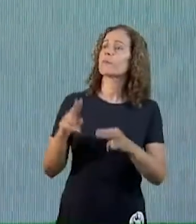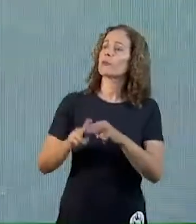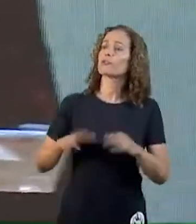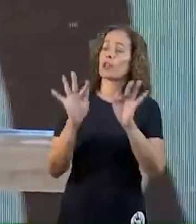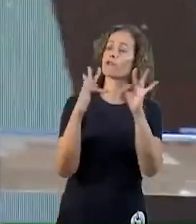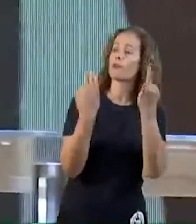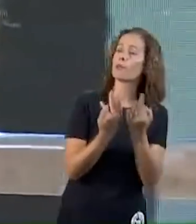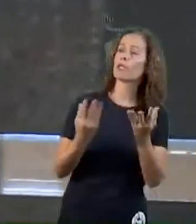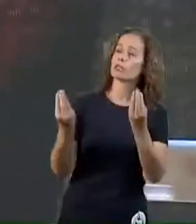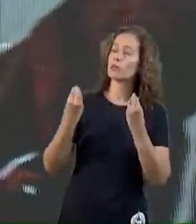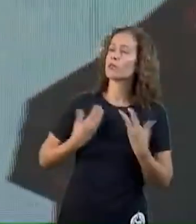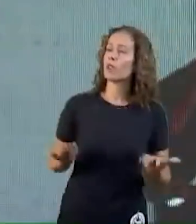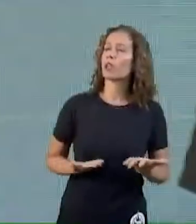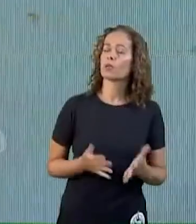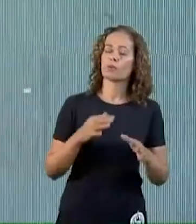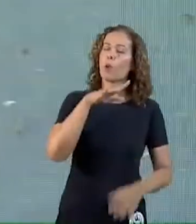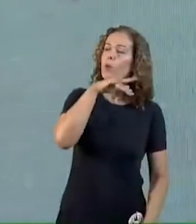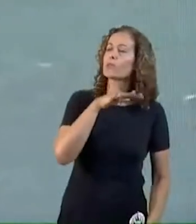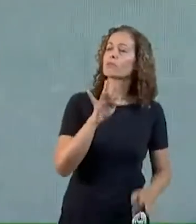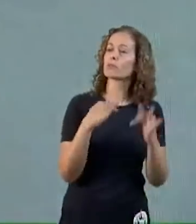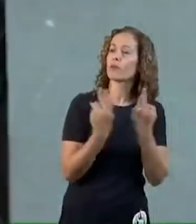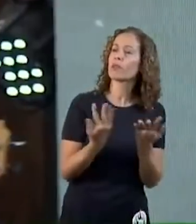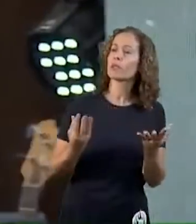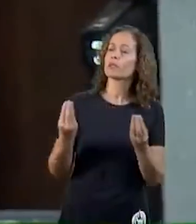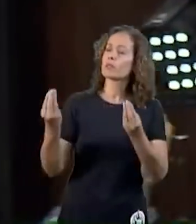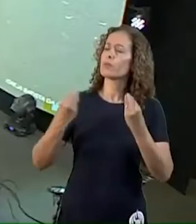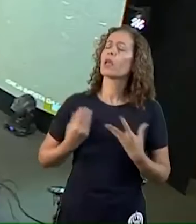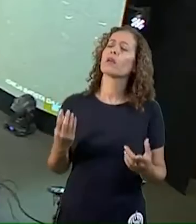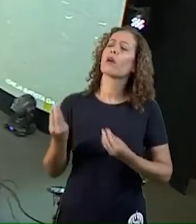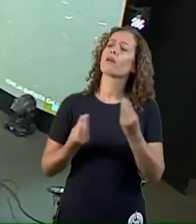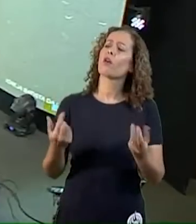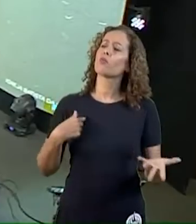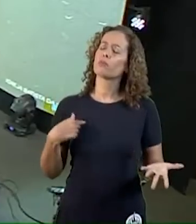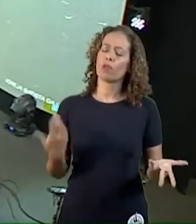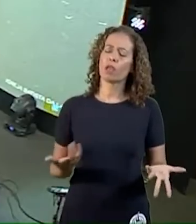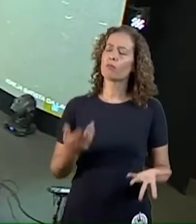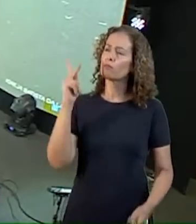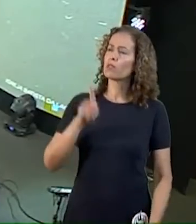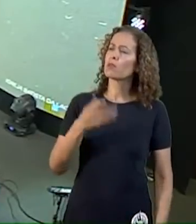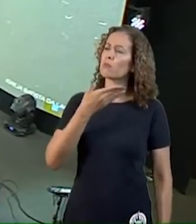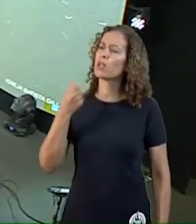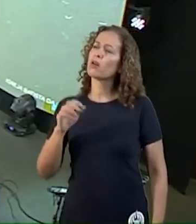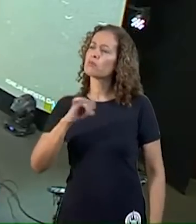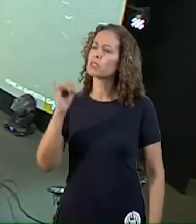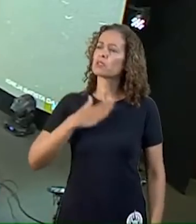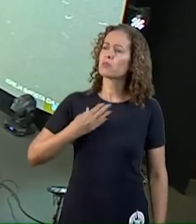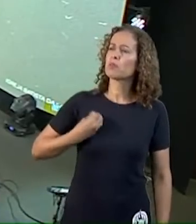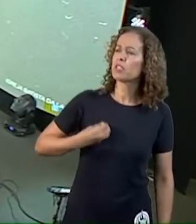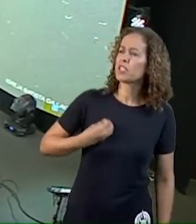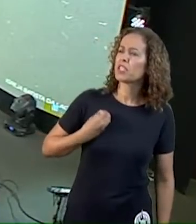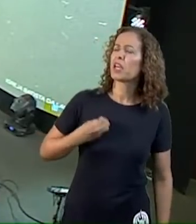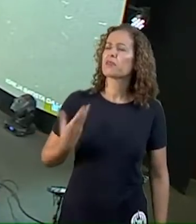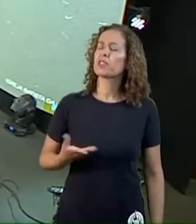vacalhada, disfuncional, onde o Senhor me colocou. Como que o Senhor quer que eu seja uma pessoa top, se na minha vida tudo é igual rabo de cavalo, só